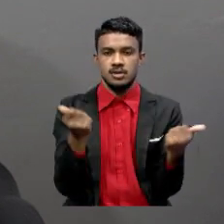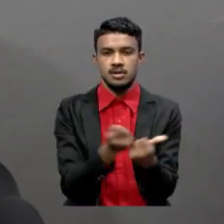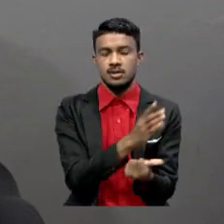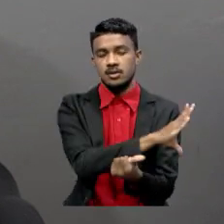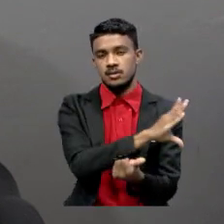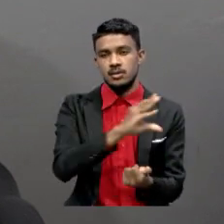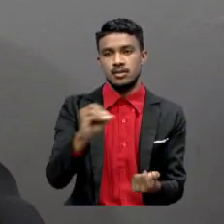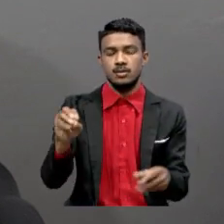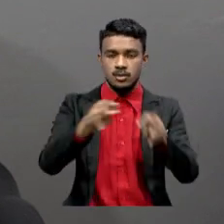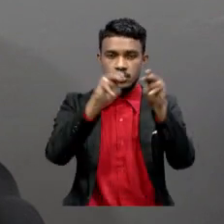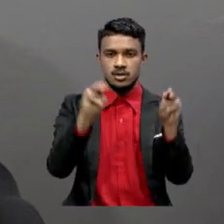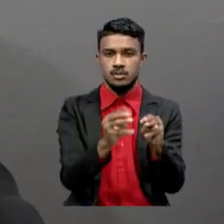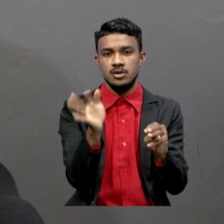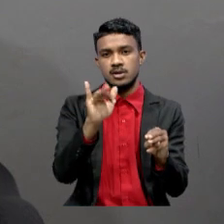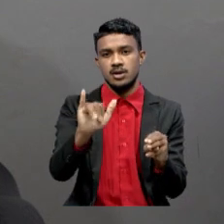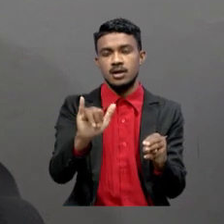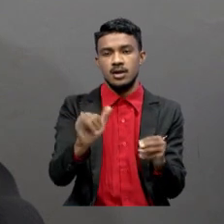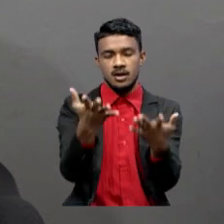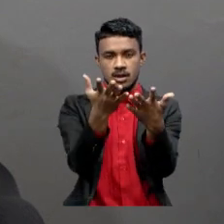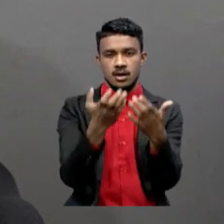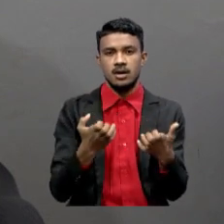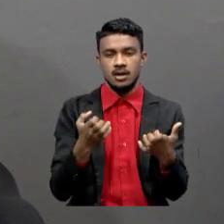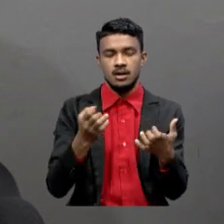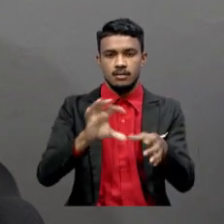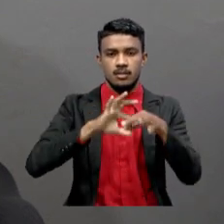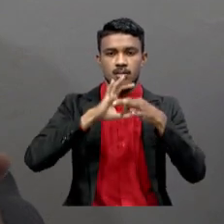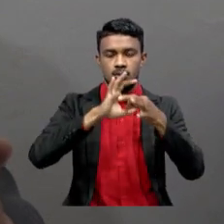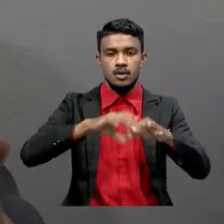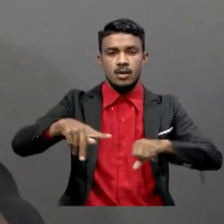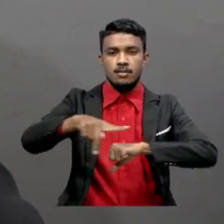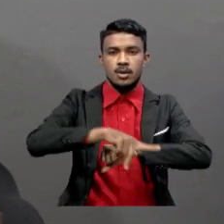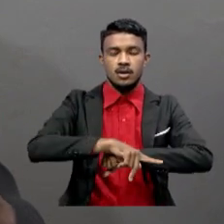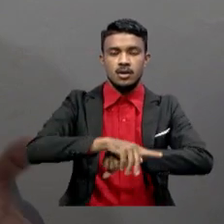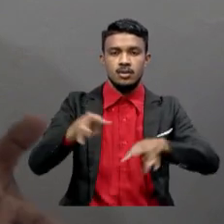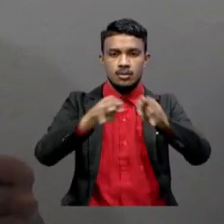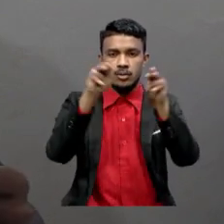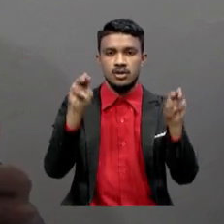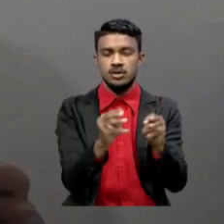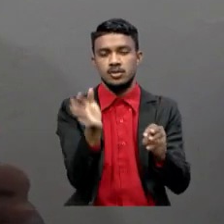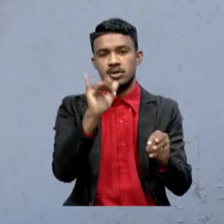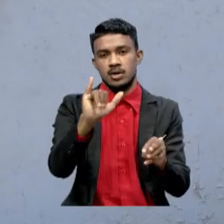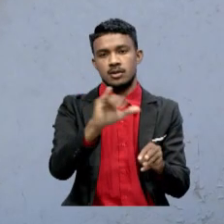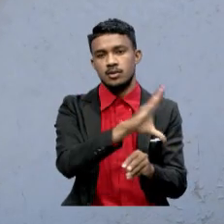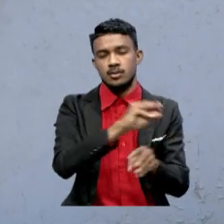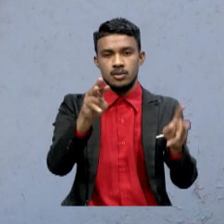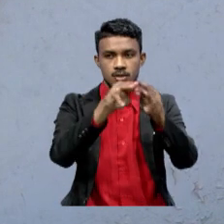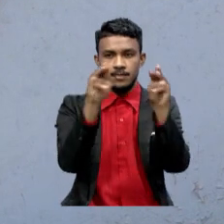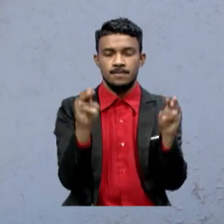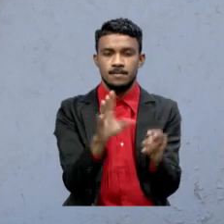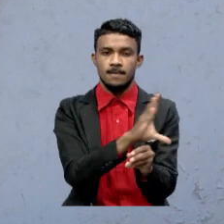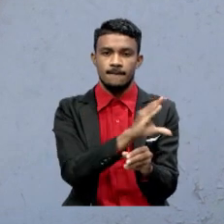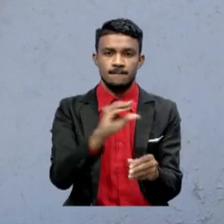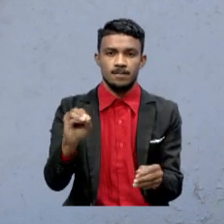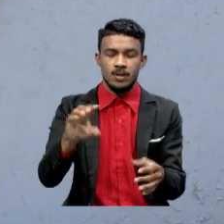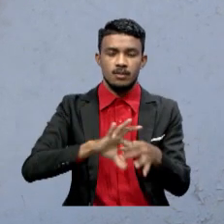será, elege estrutura partido nível apostos administrativo no subregional. Tuir perfil no